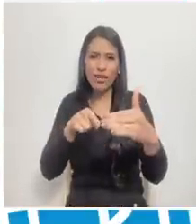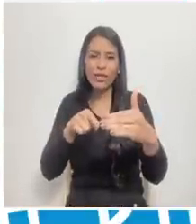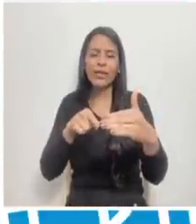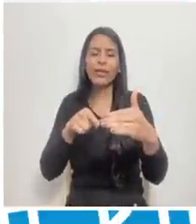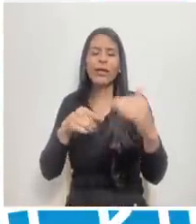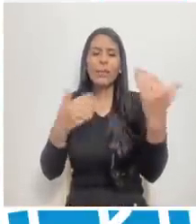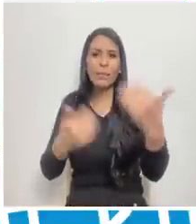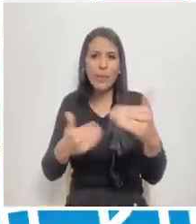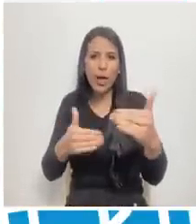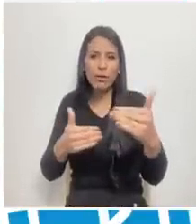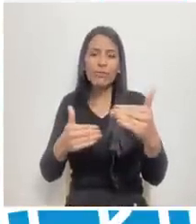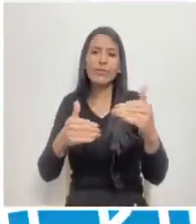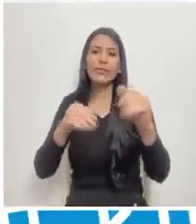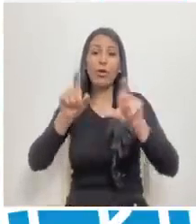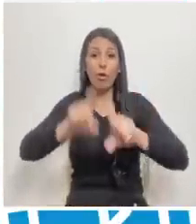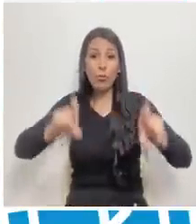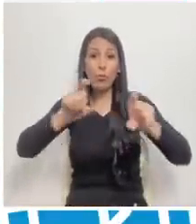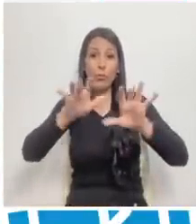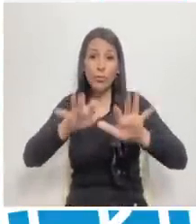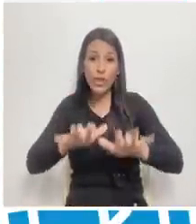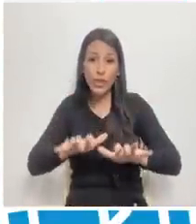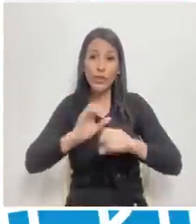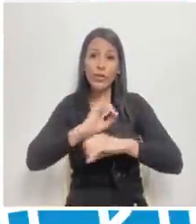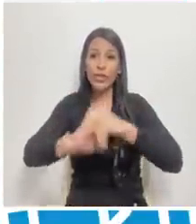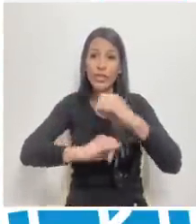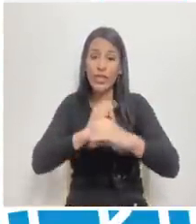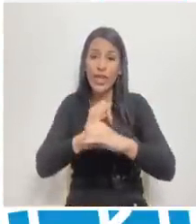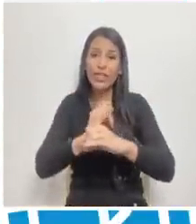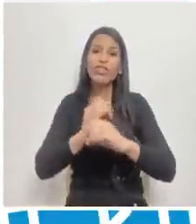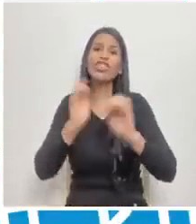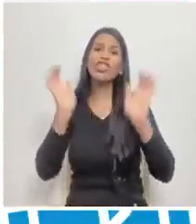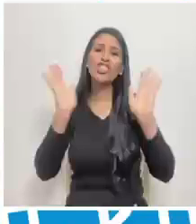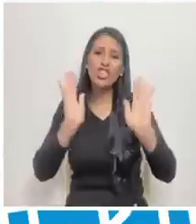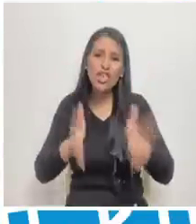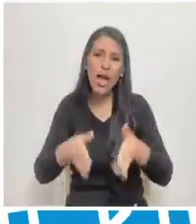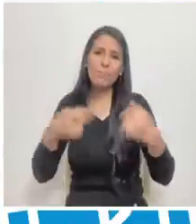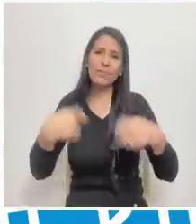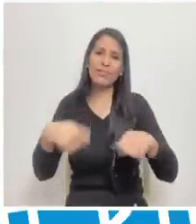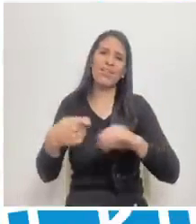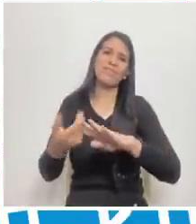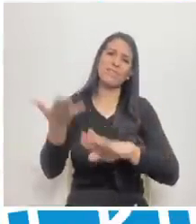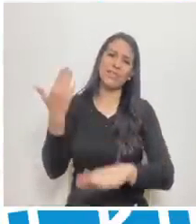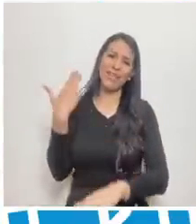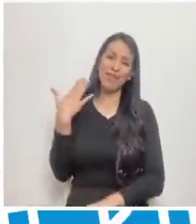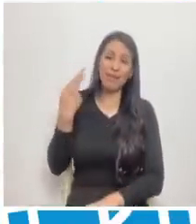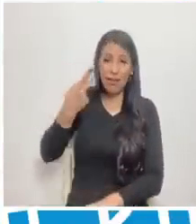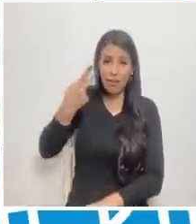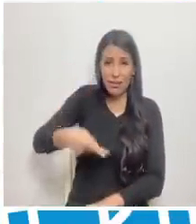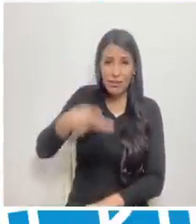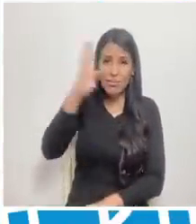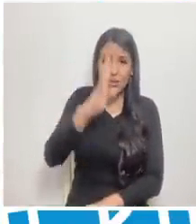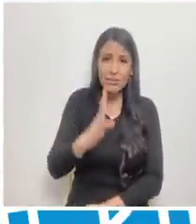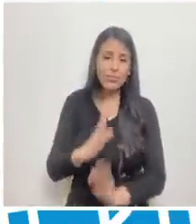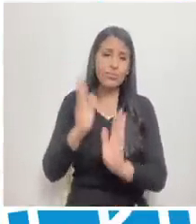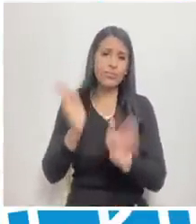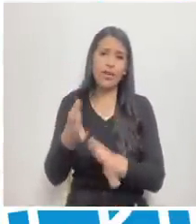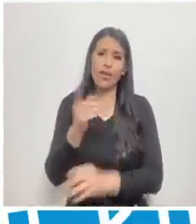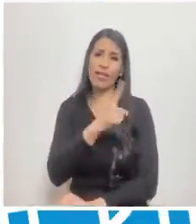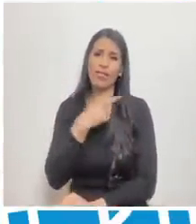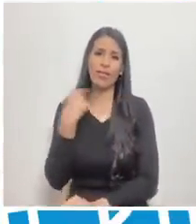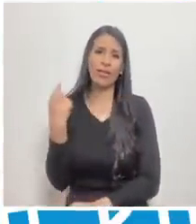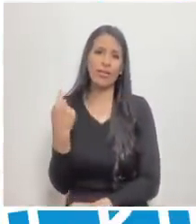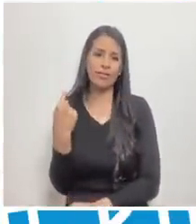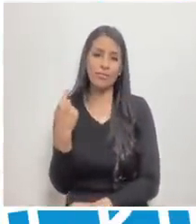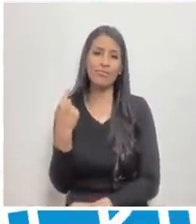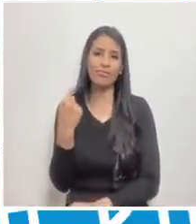né? Nós estamos atrasados nisso no Brasil, como eu disse. A gente, pelo menos do ponto de vista da pesquisa, a gente